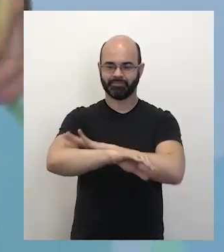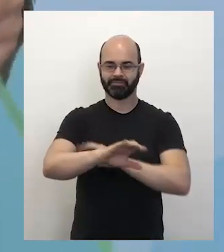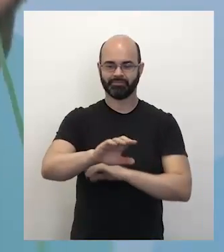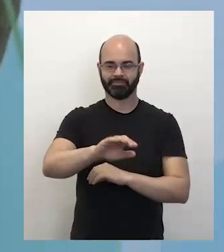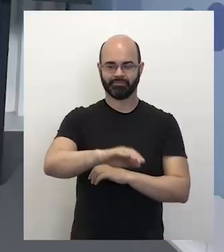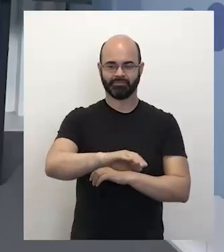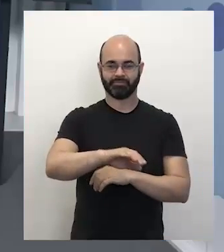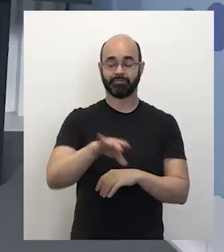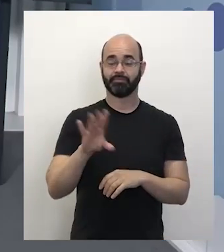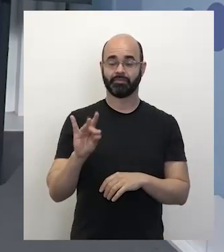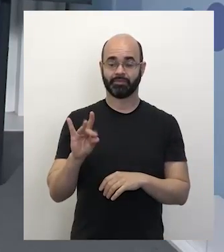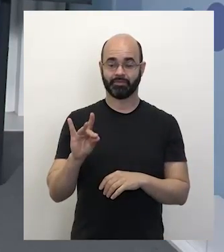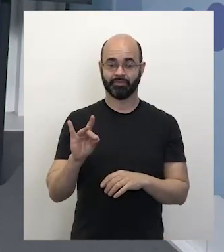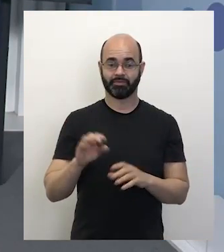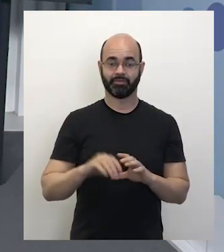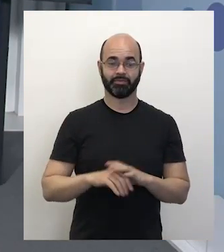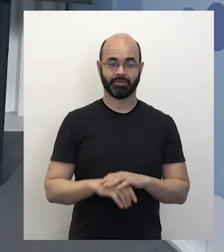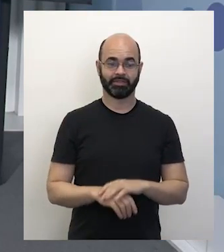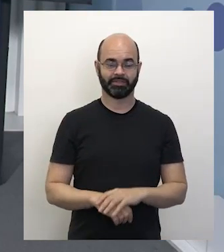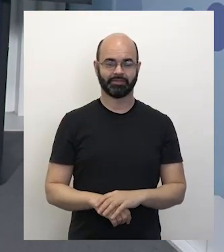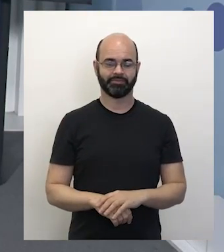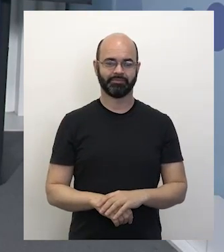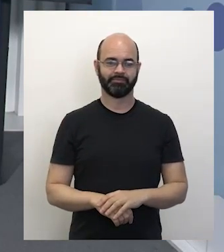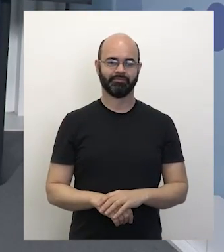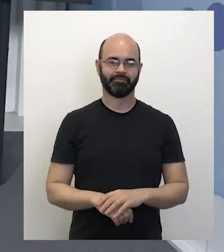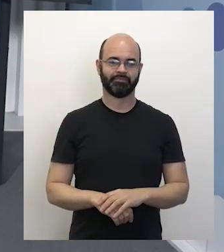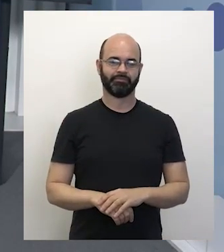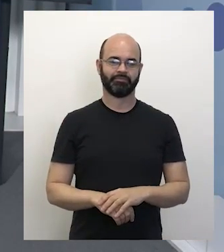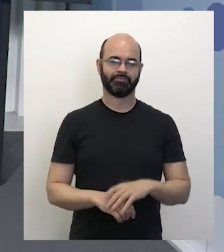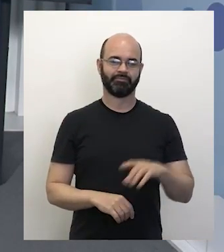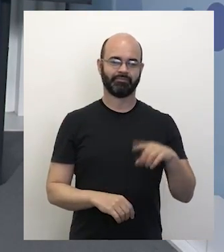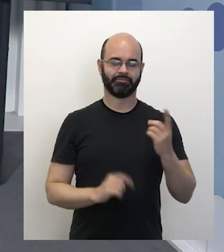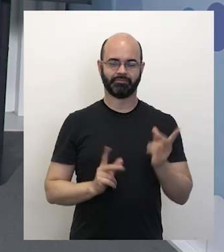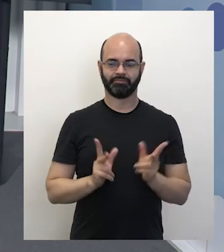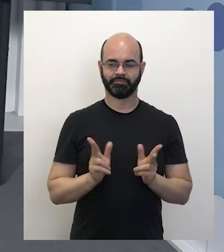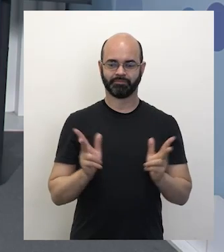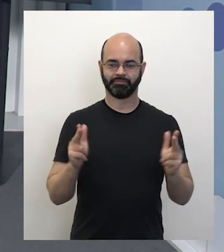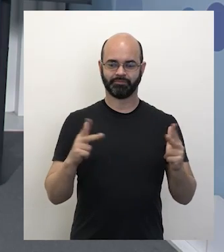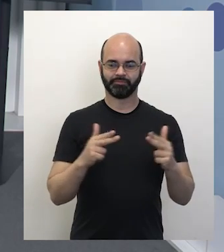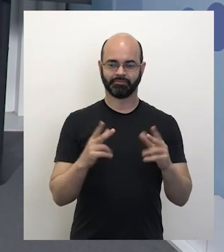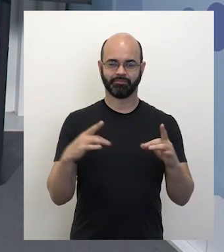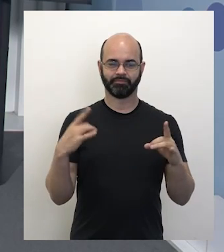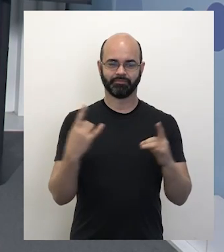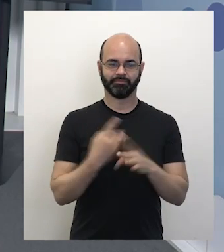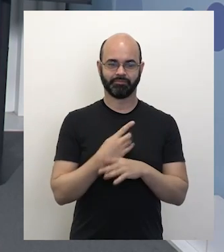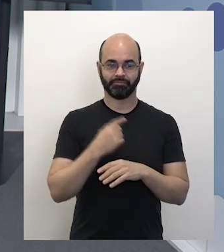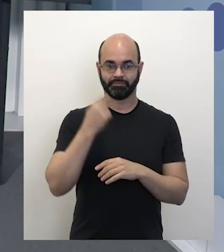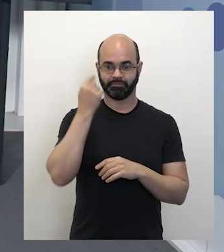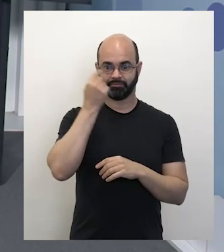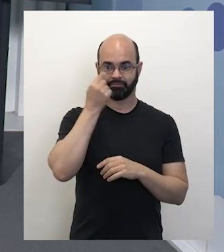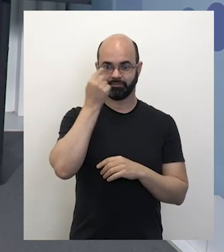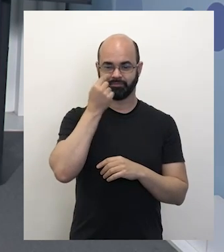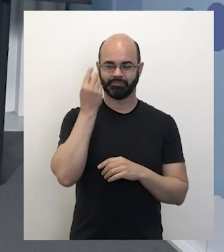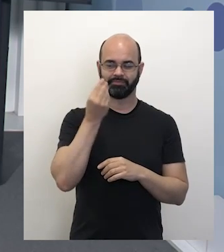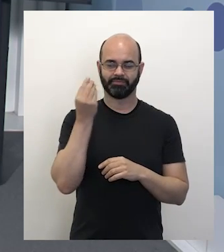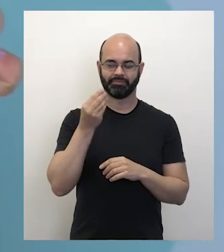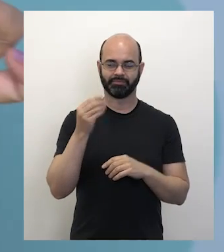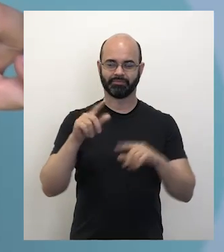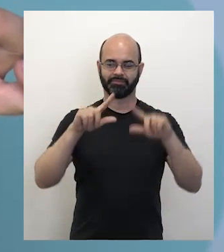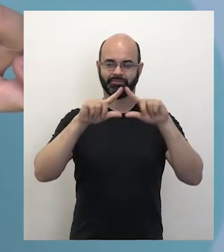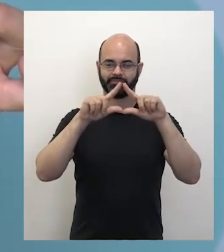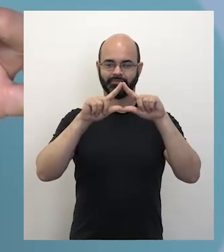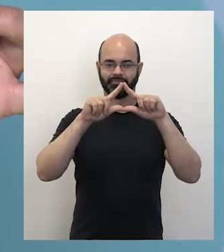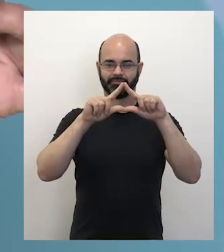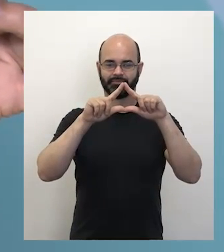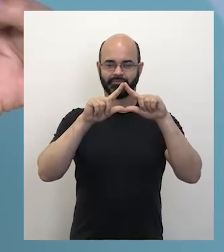com cola. Aí eu cortei aqui, já deixei meio cortado. O olho da serpente, como que vai ser? Um triângulo, turma,